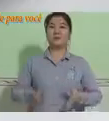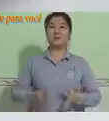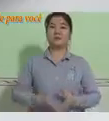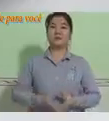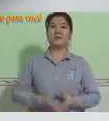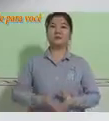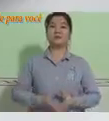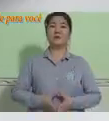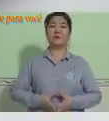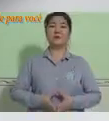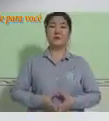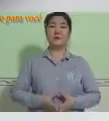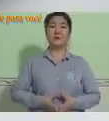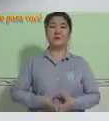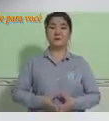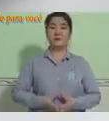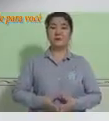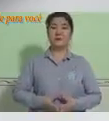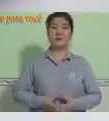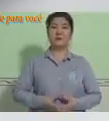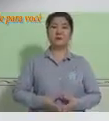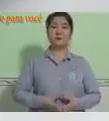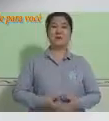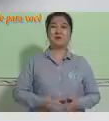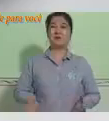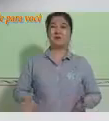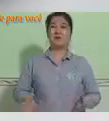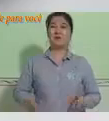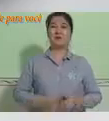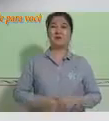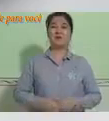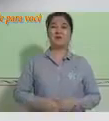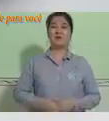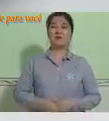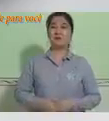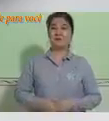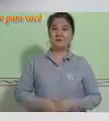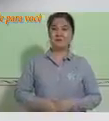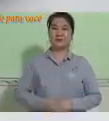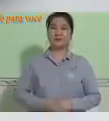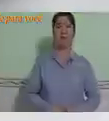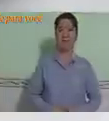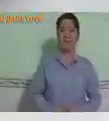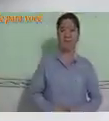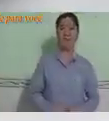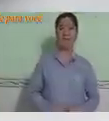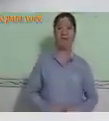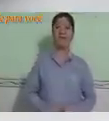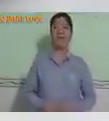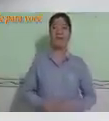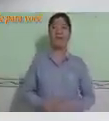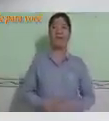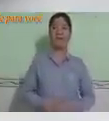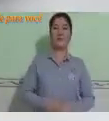Outras dicas para melhorar a memória podem ser no final do dia, vírgula, recordar as atividades que se fez ao longo do dia, ponto e